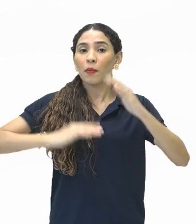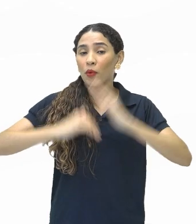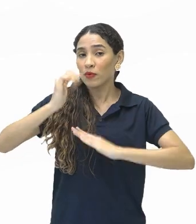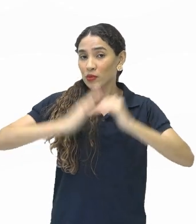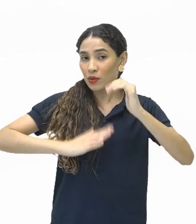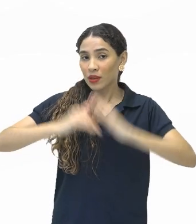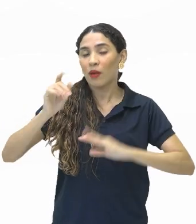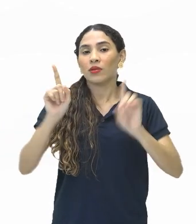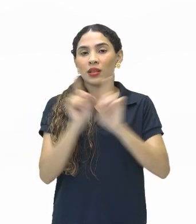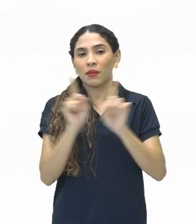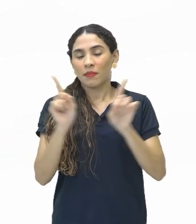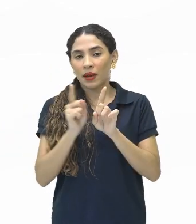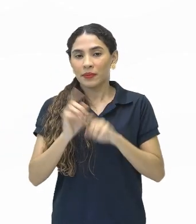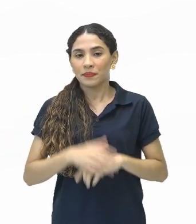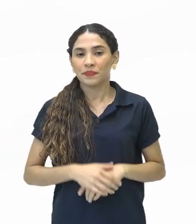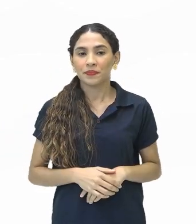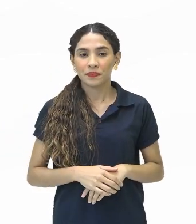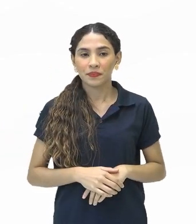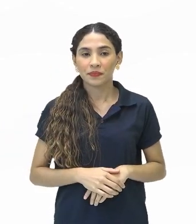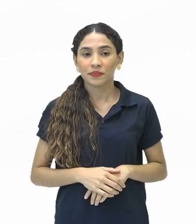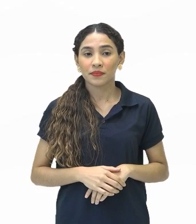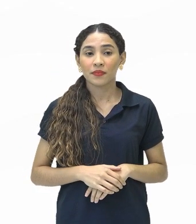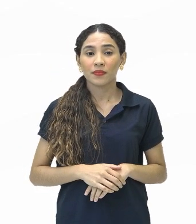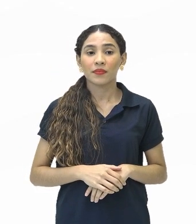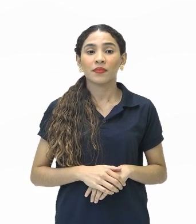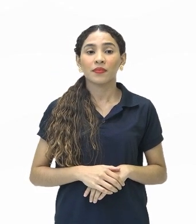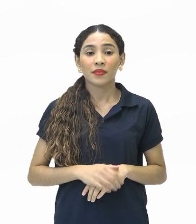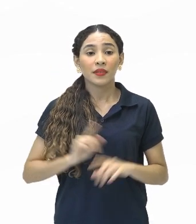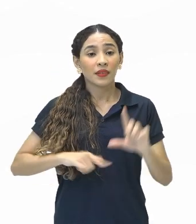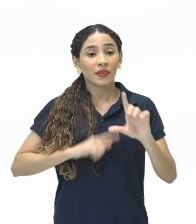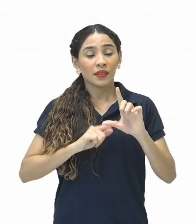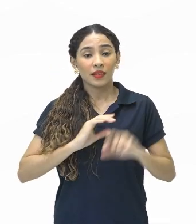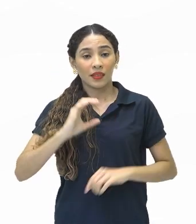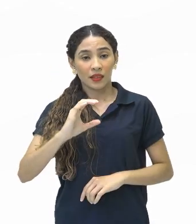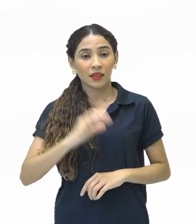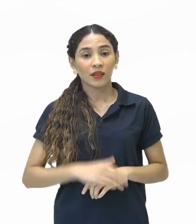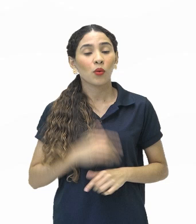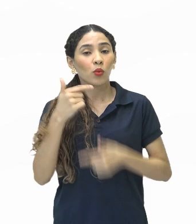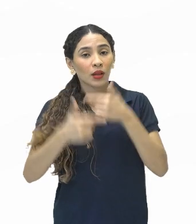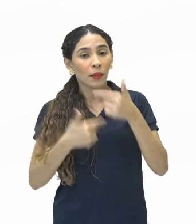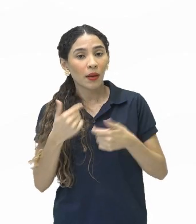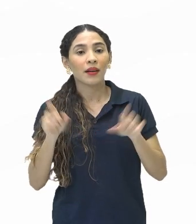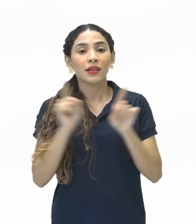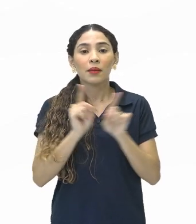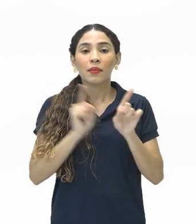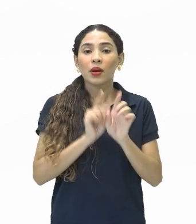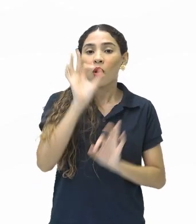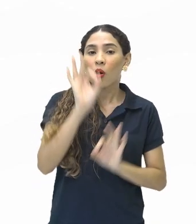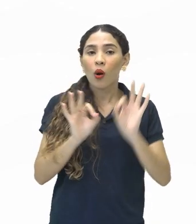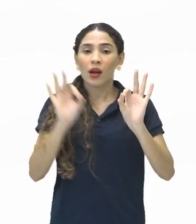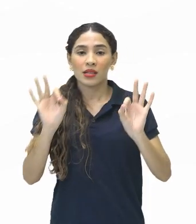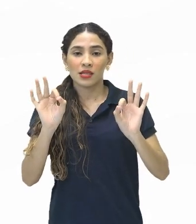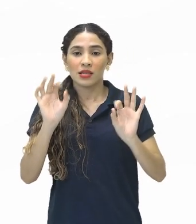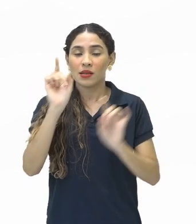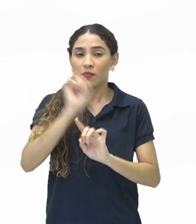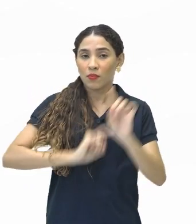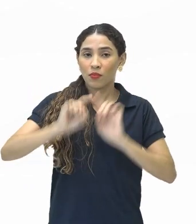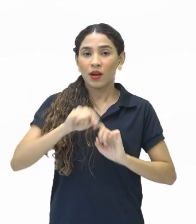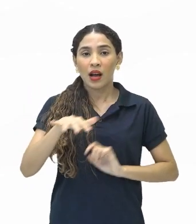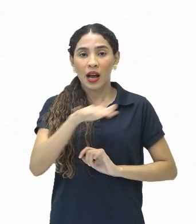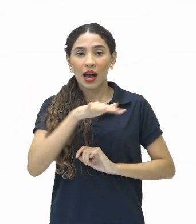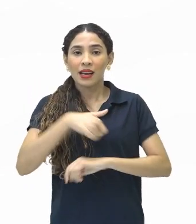profissional naquilo. E a letra C, o trabalho também organiza e transforma o